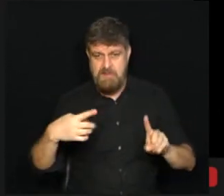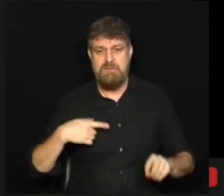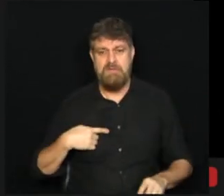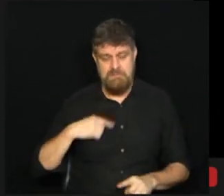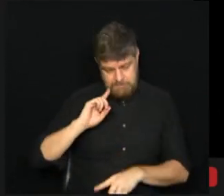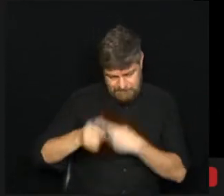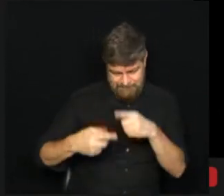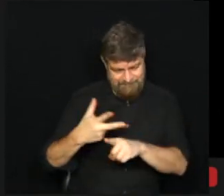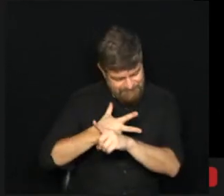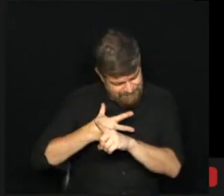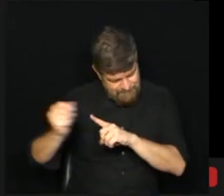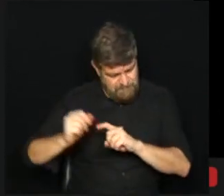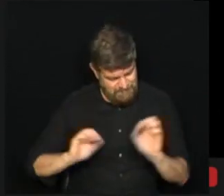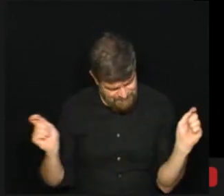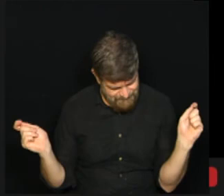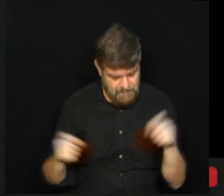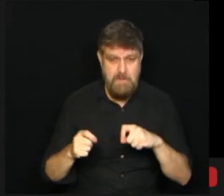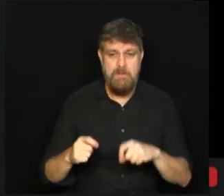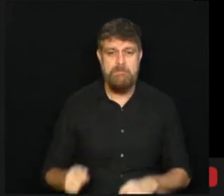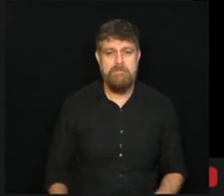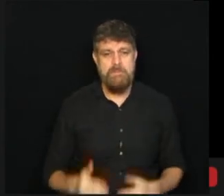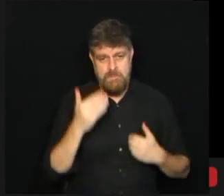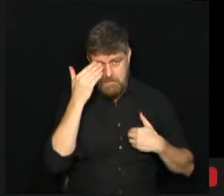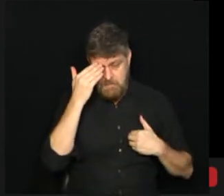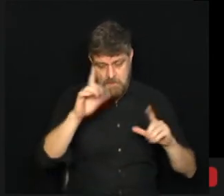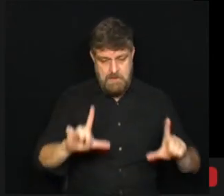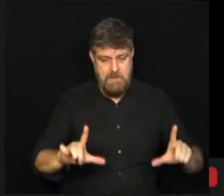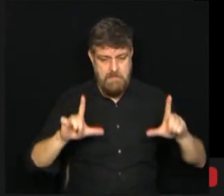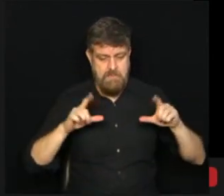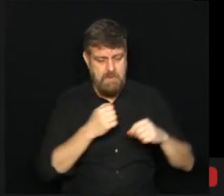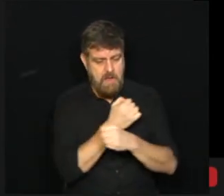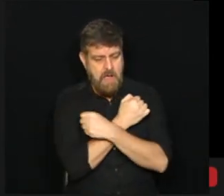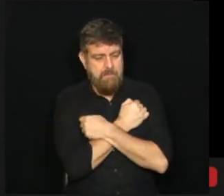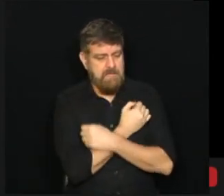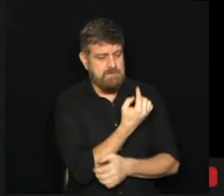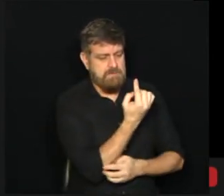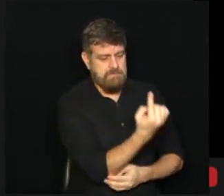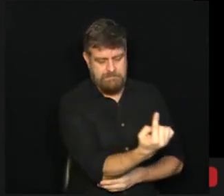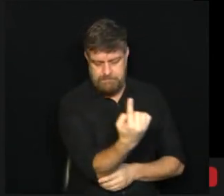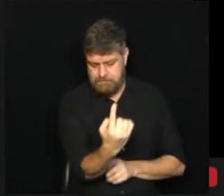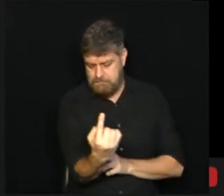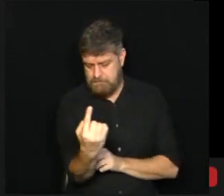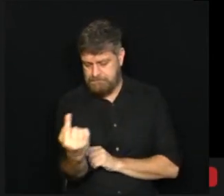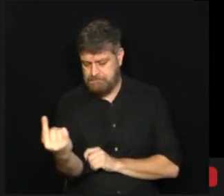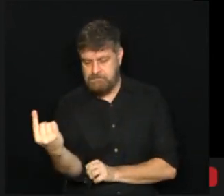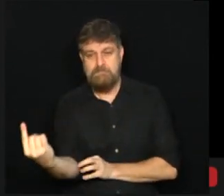sucesso nós teremos. Agradeço muito, deixo um abraço a cada um de vocês